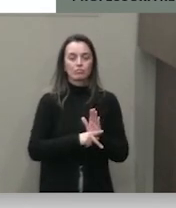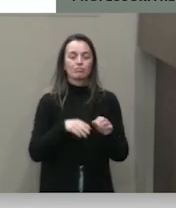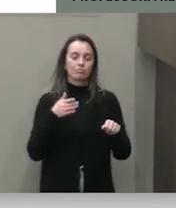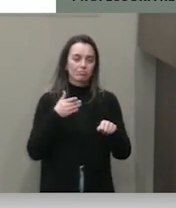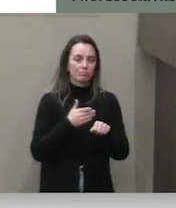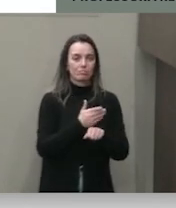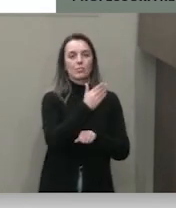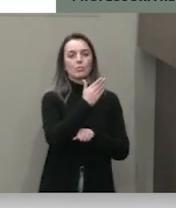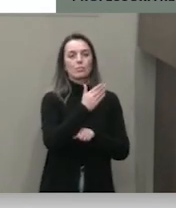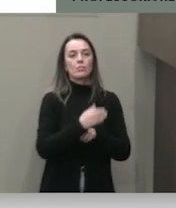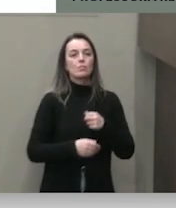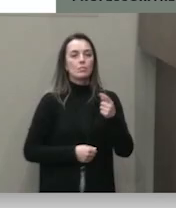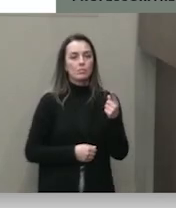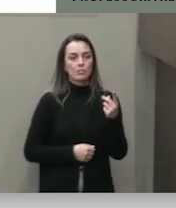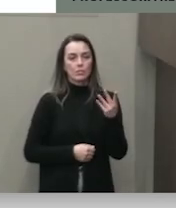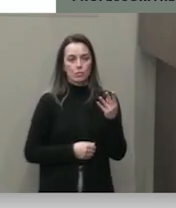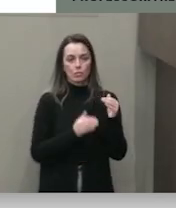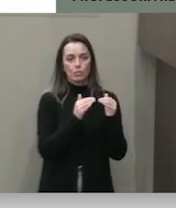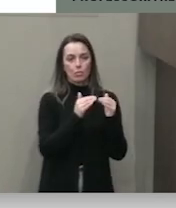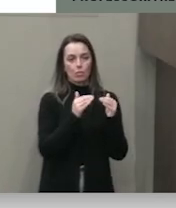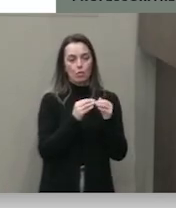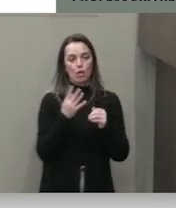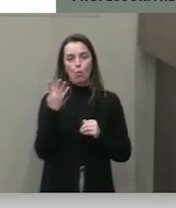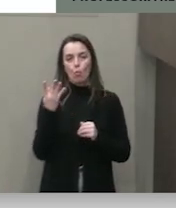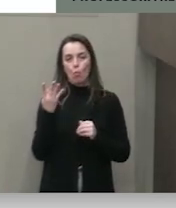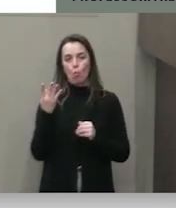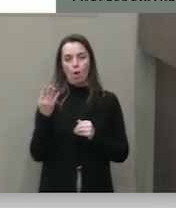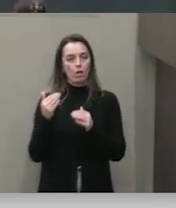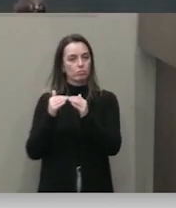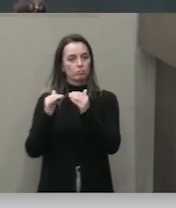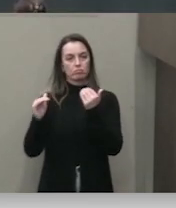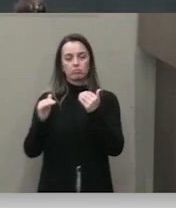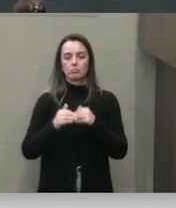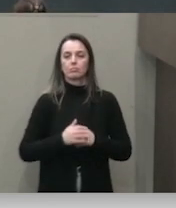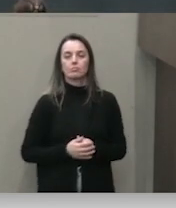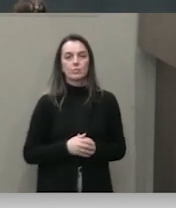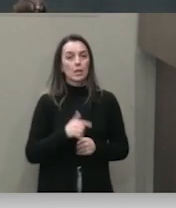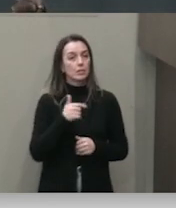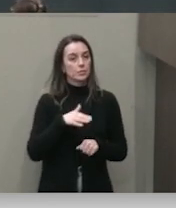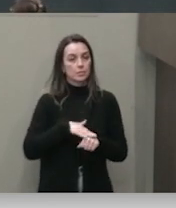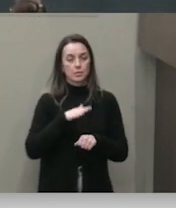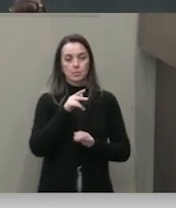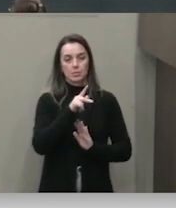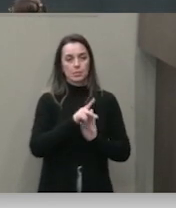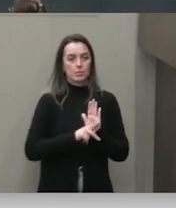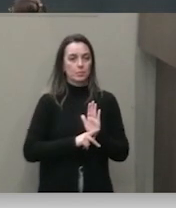votos favoráveis, 4 votos contrários. Não havendo mais projeto